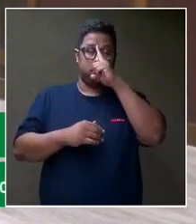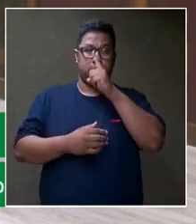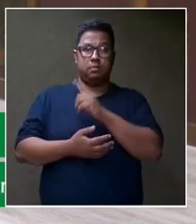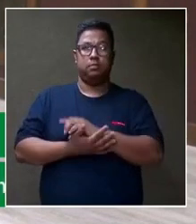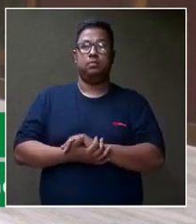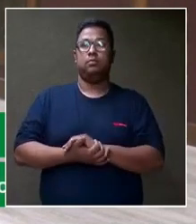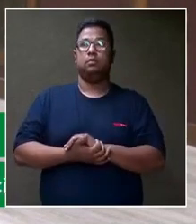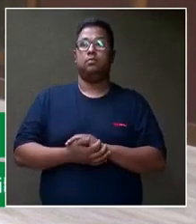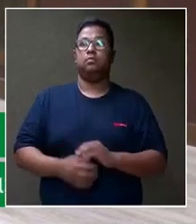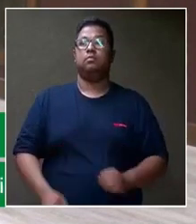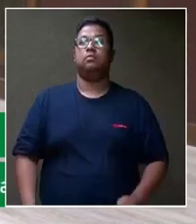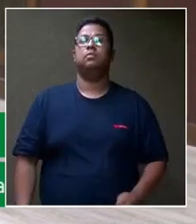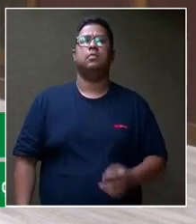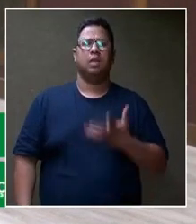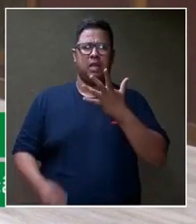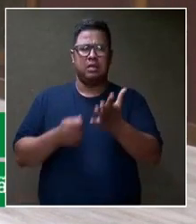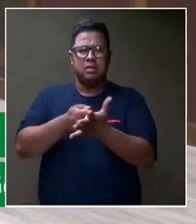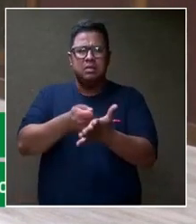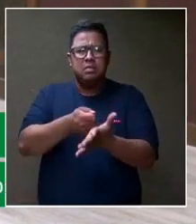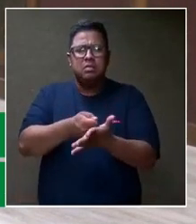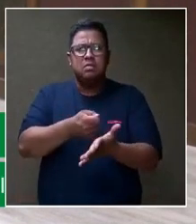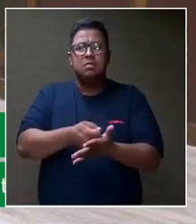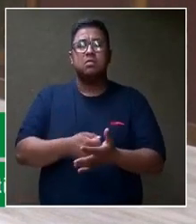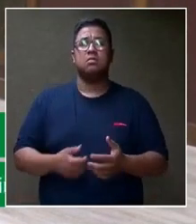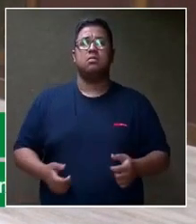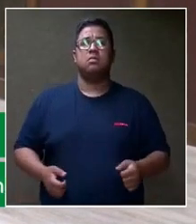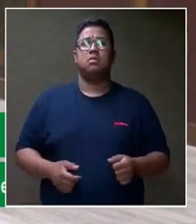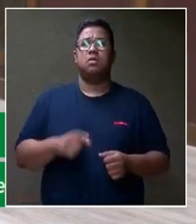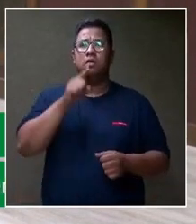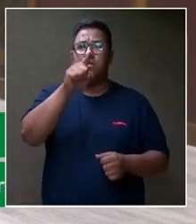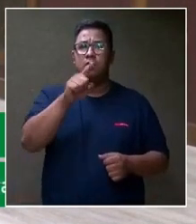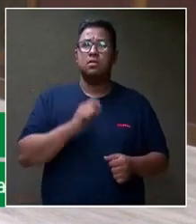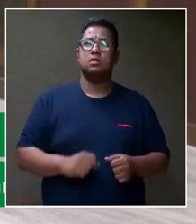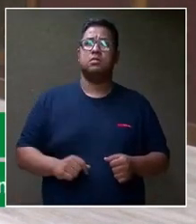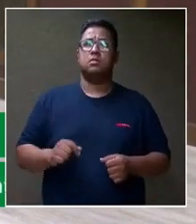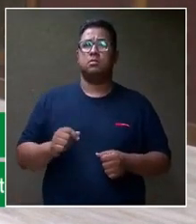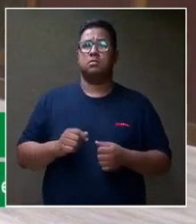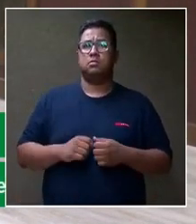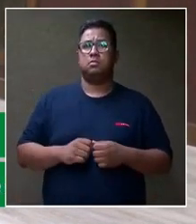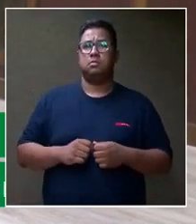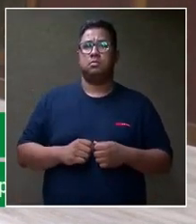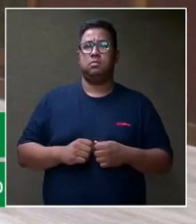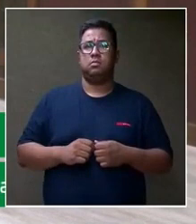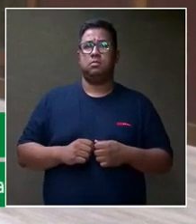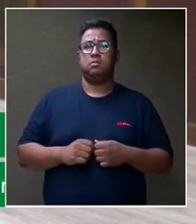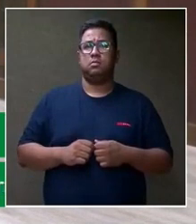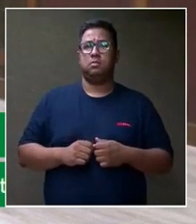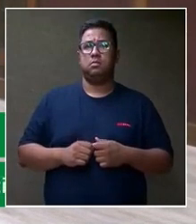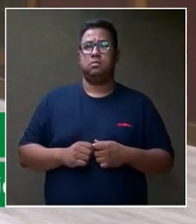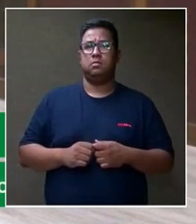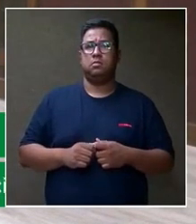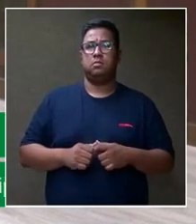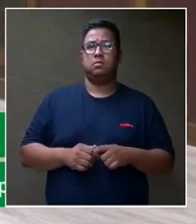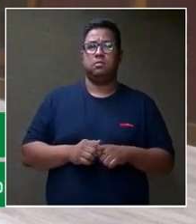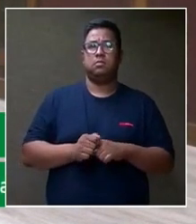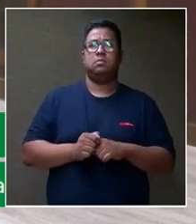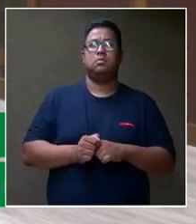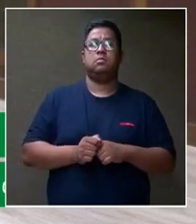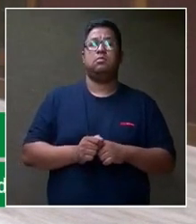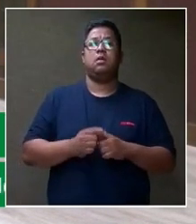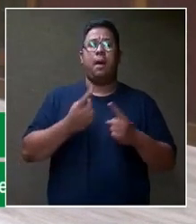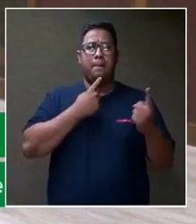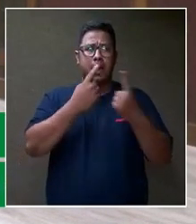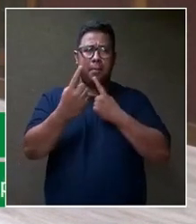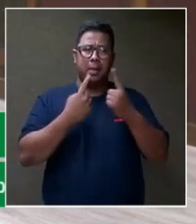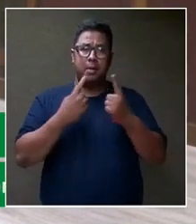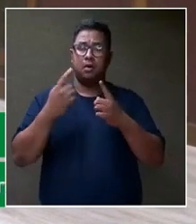seguinte. Já que o senhor está insistindo tanto nesse ponto, o senhor coloca aí nos debates, né, excelência? Não, o senhor... Nos debates. Não, eu